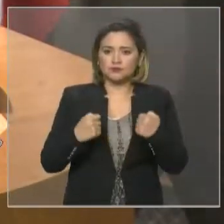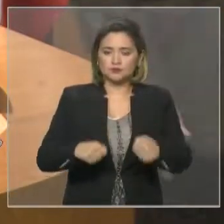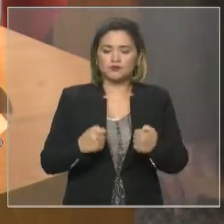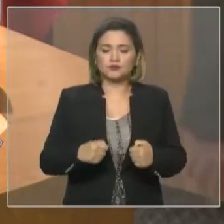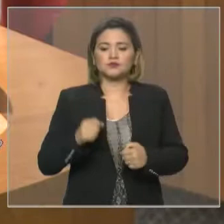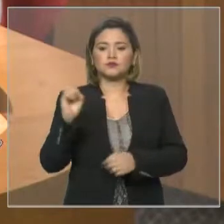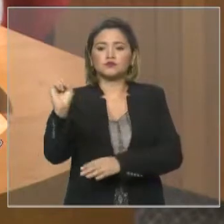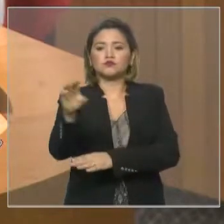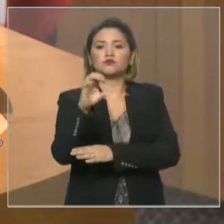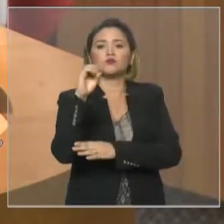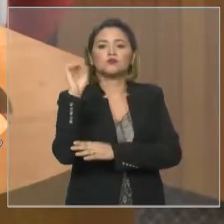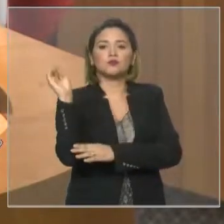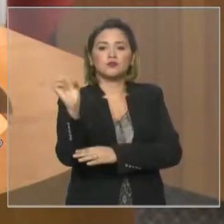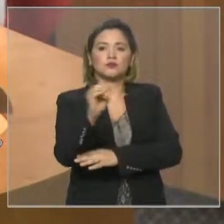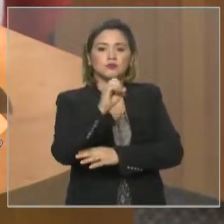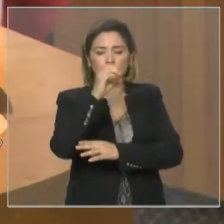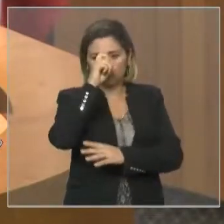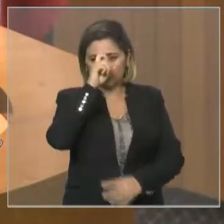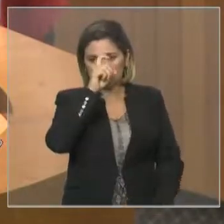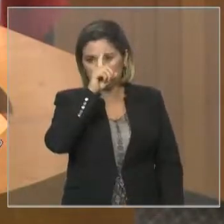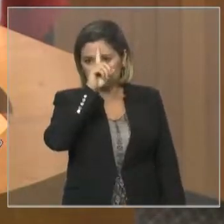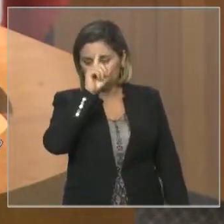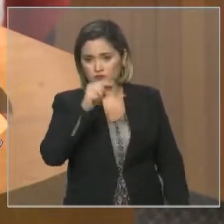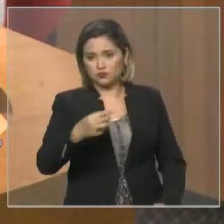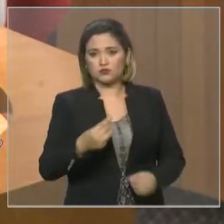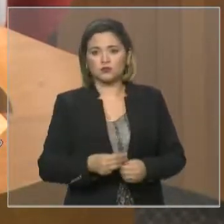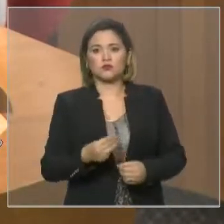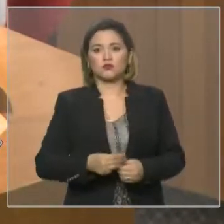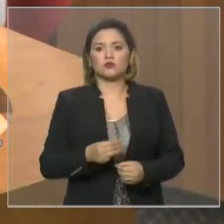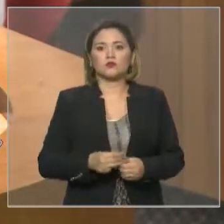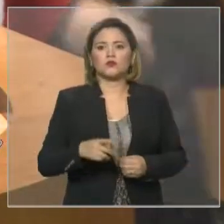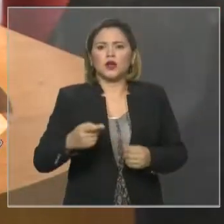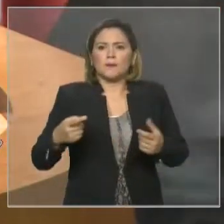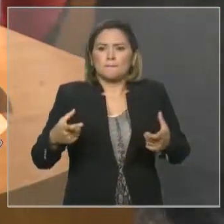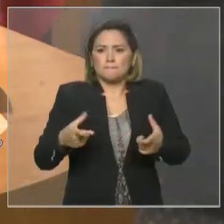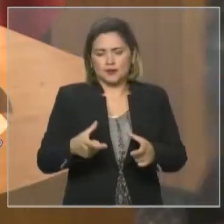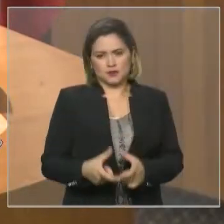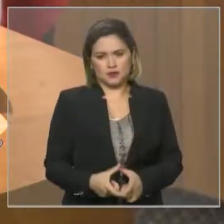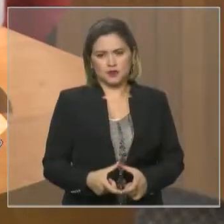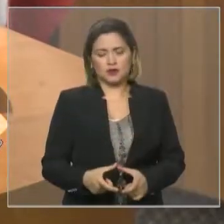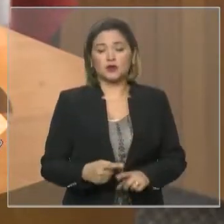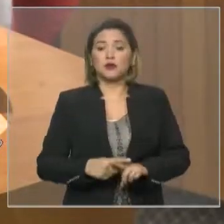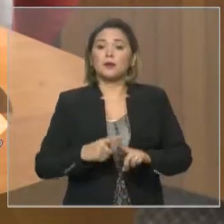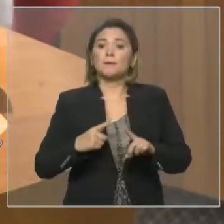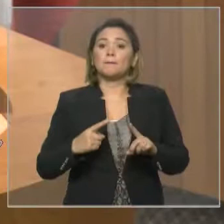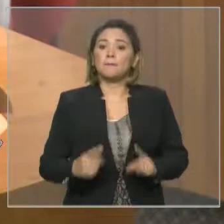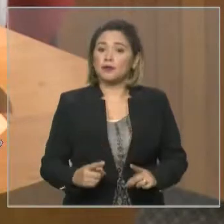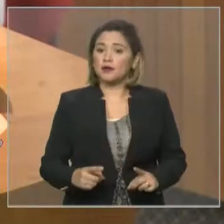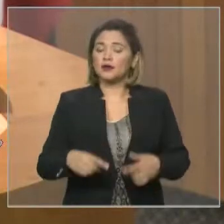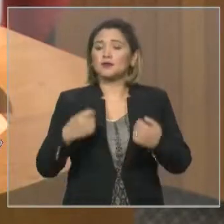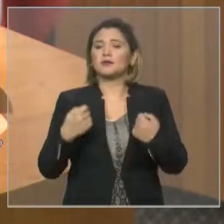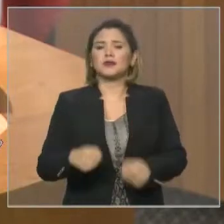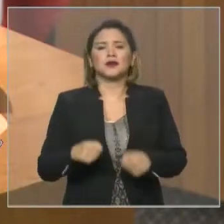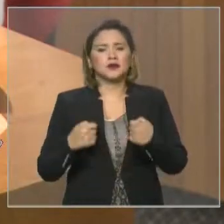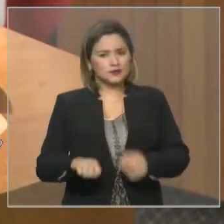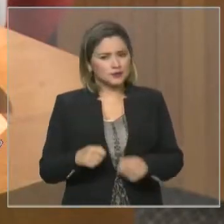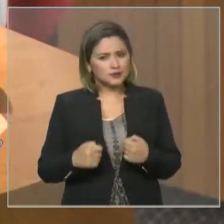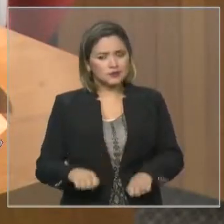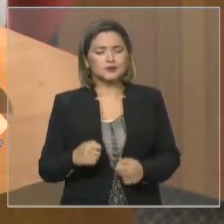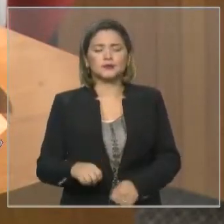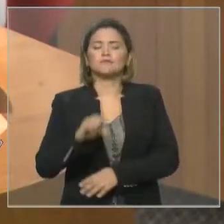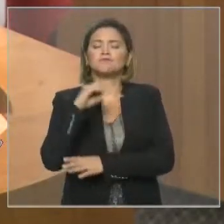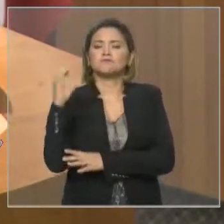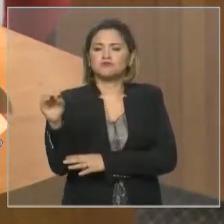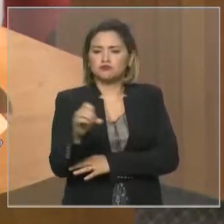Aquele município, que é um município pequeno, mas que está com a carência de uma ambulância lá